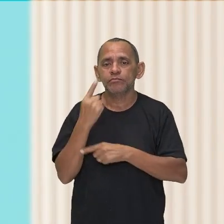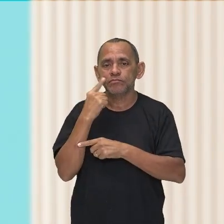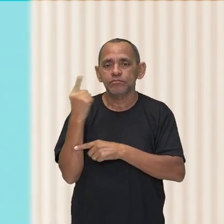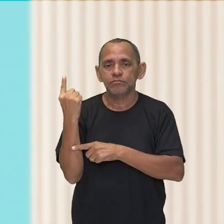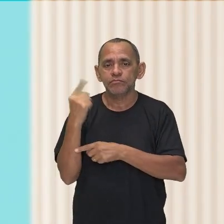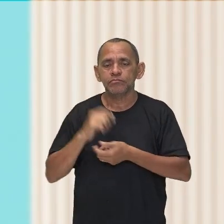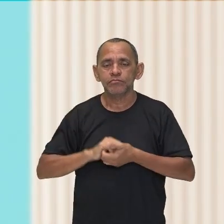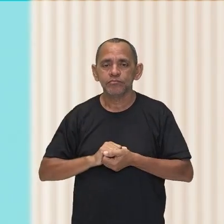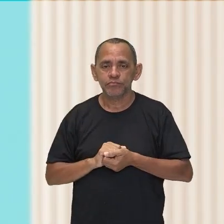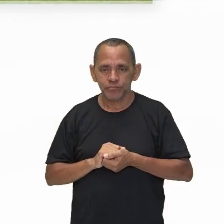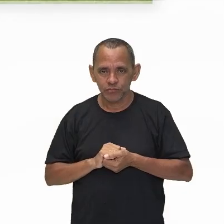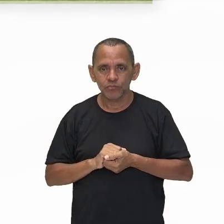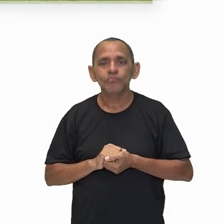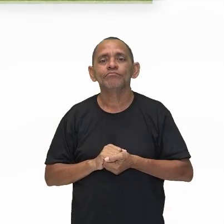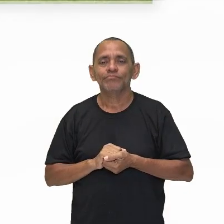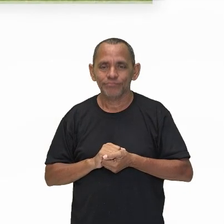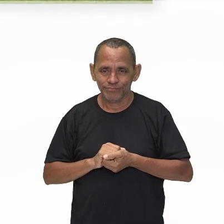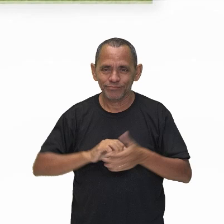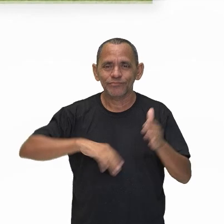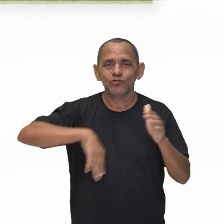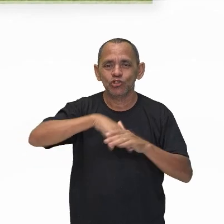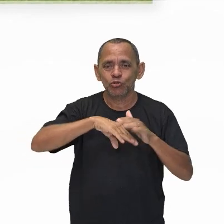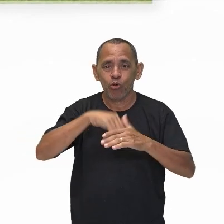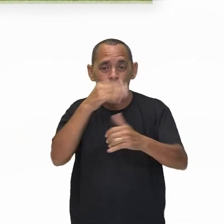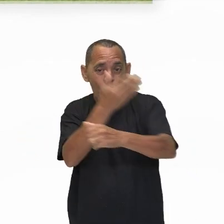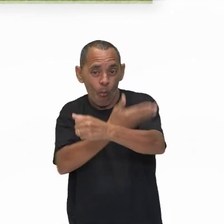futebol paralímpico.